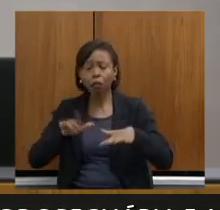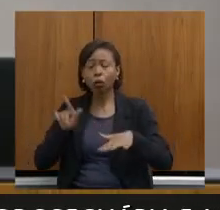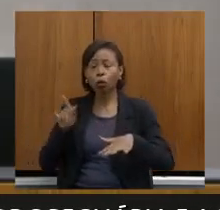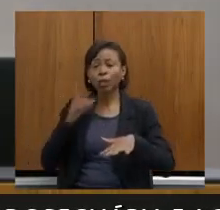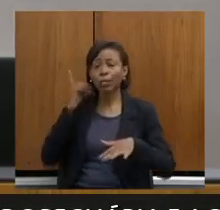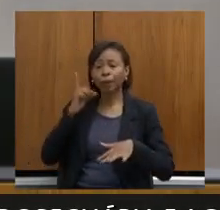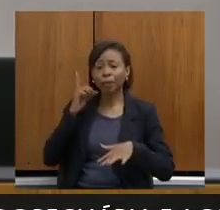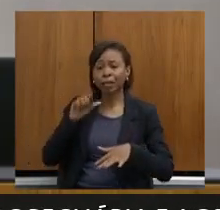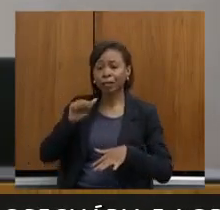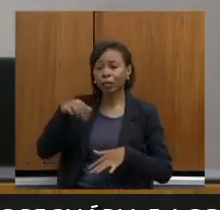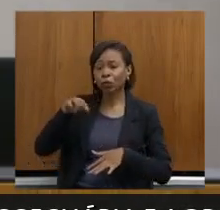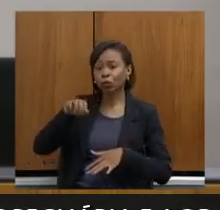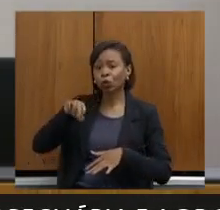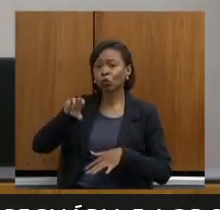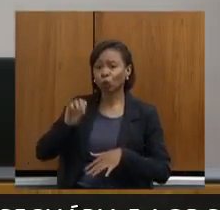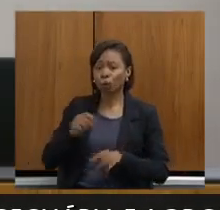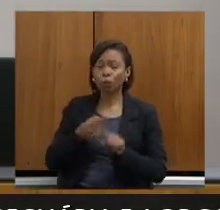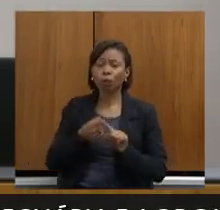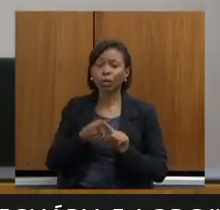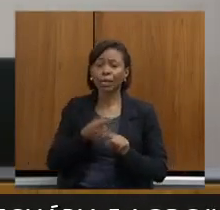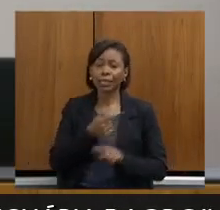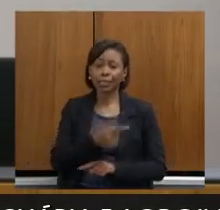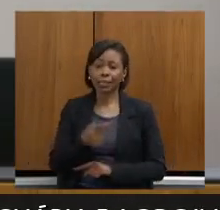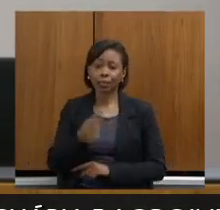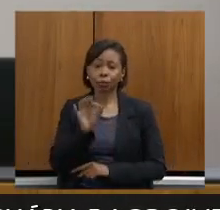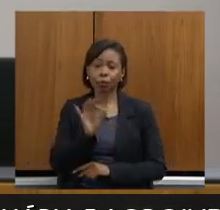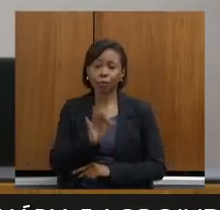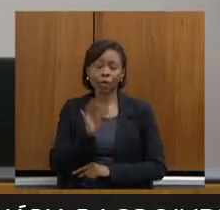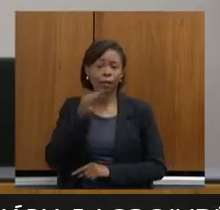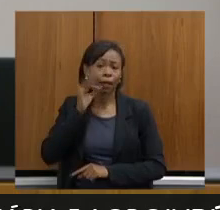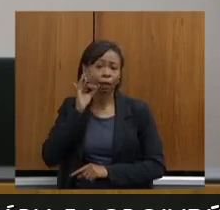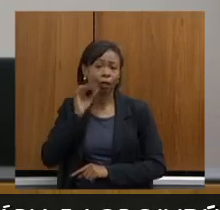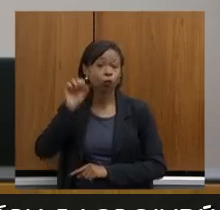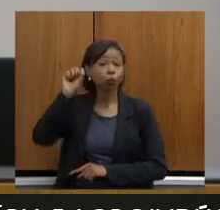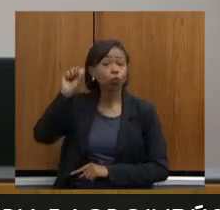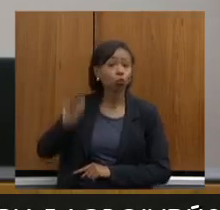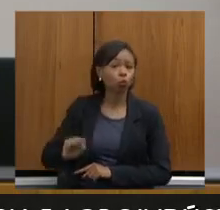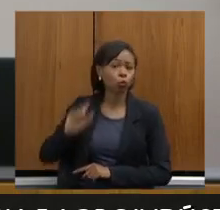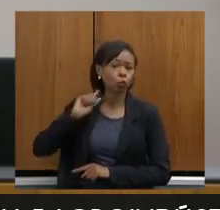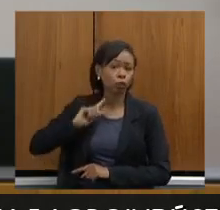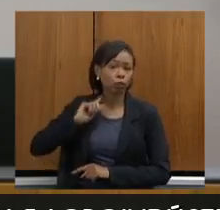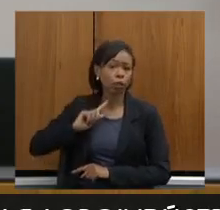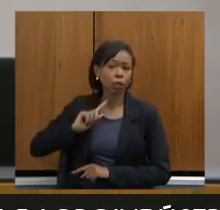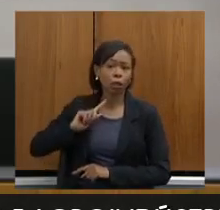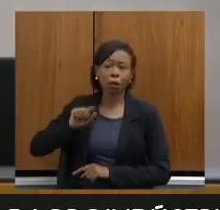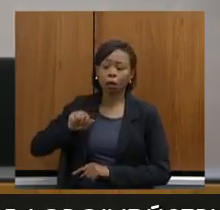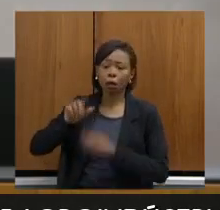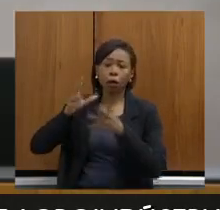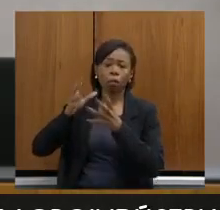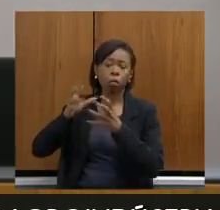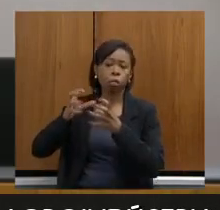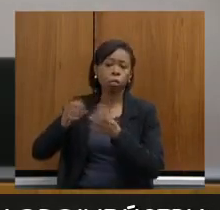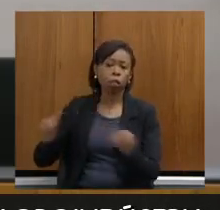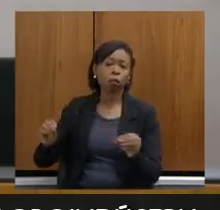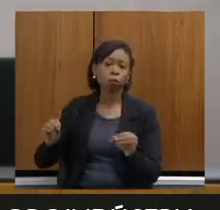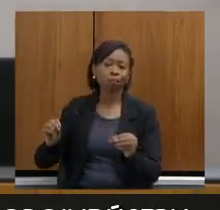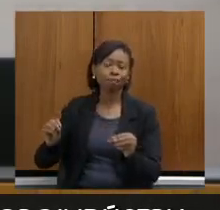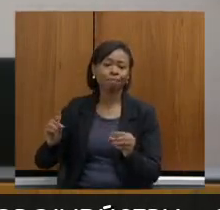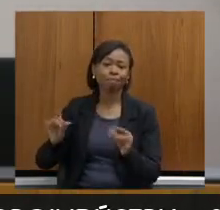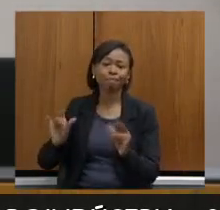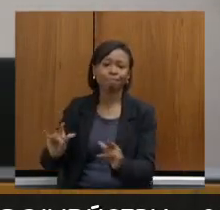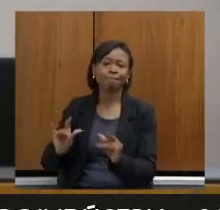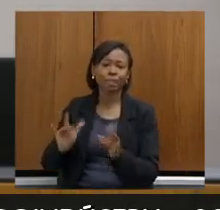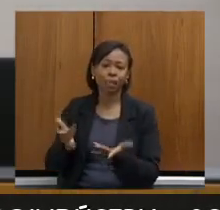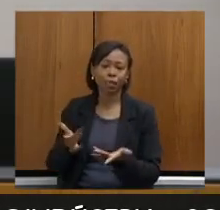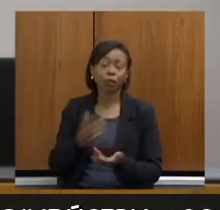porque 77 por cento do Café do Sul de Minas se perdeu 21 por cento do Café do